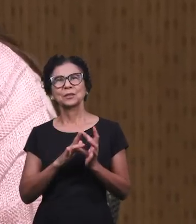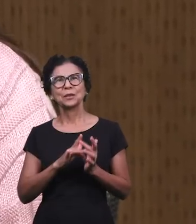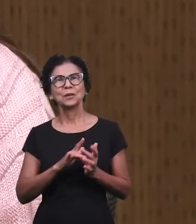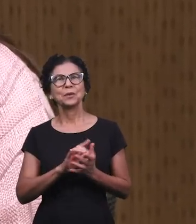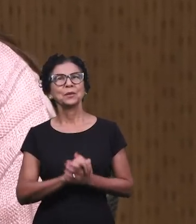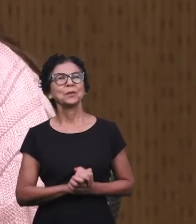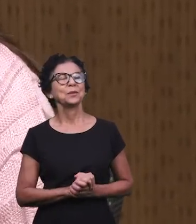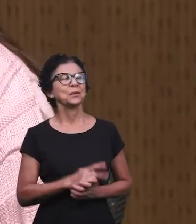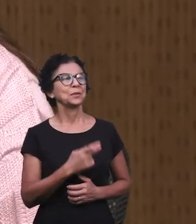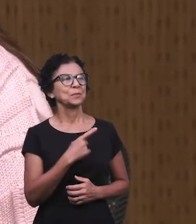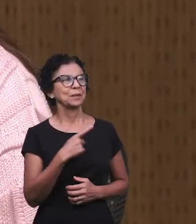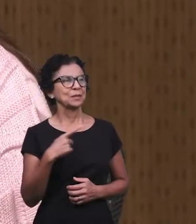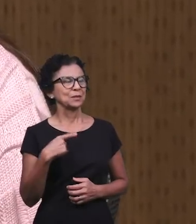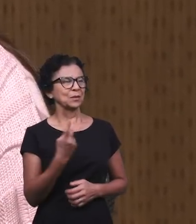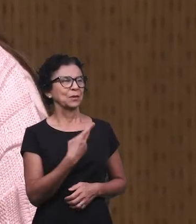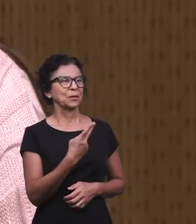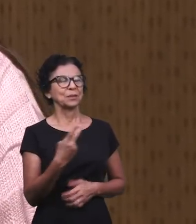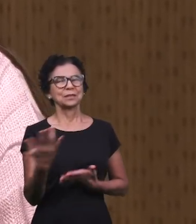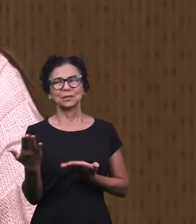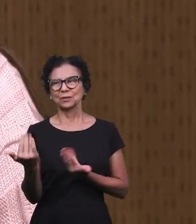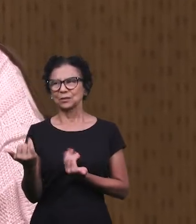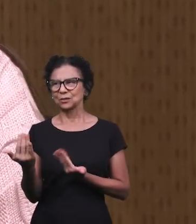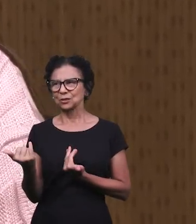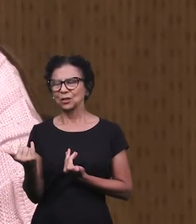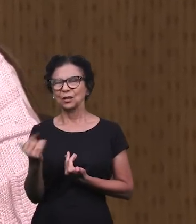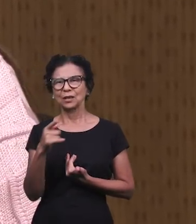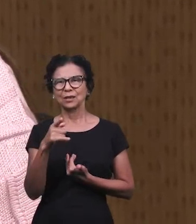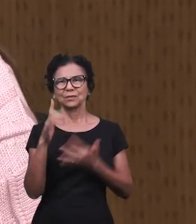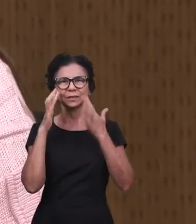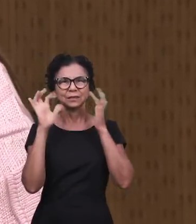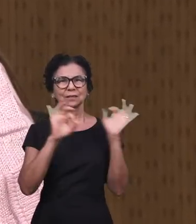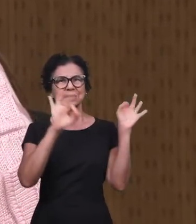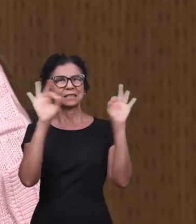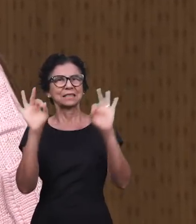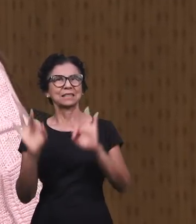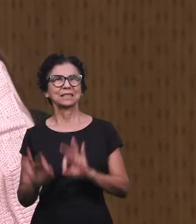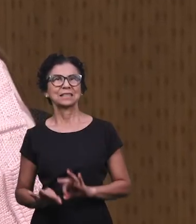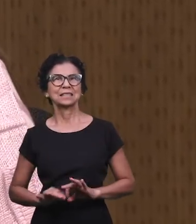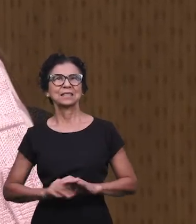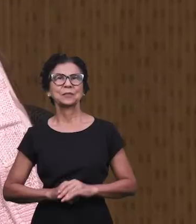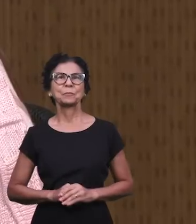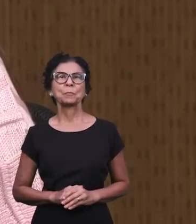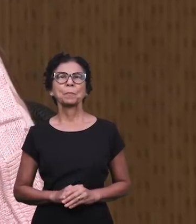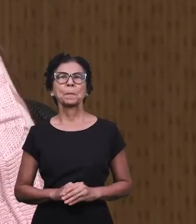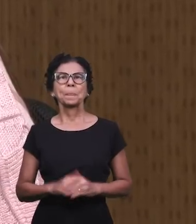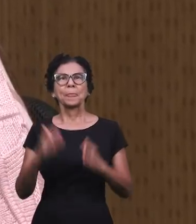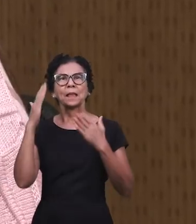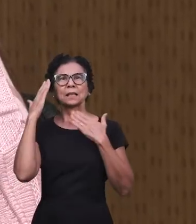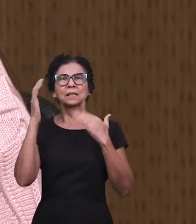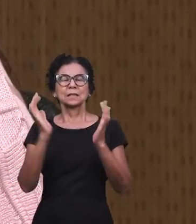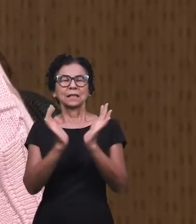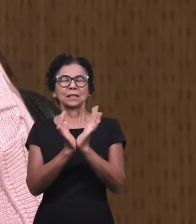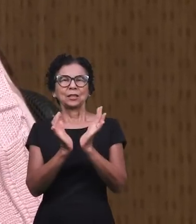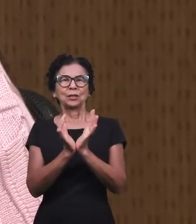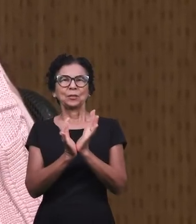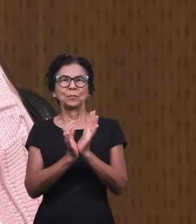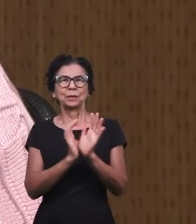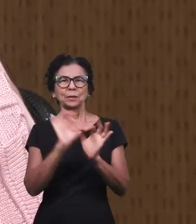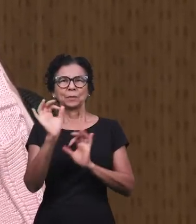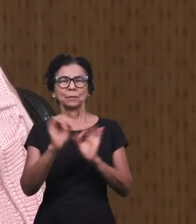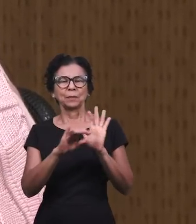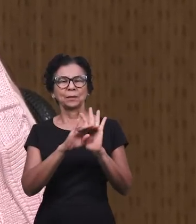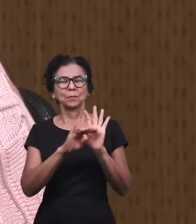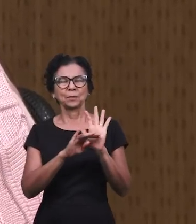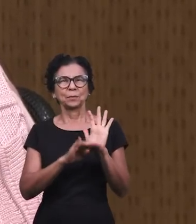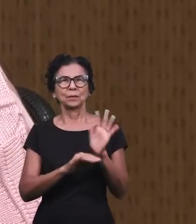pastor Júlio, aos jovens presentes, aos irmãos também que estão nos assistindo. Vou agradecer a nossa equipe de produção, Raíssa,